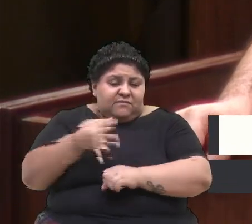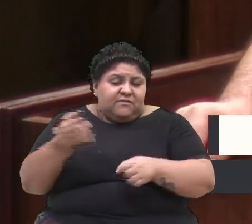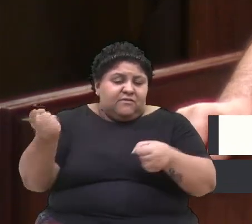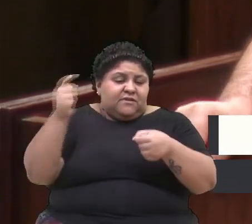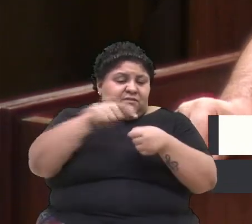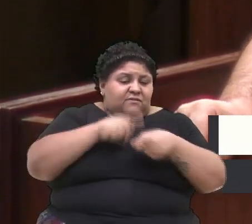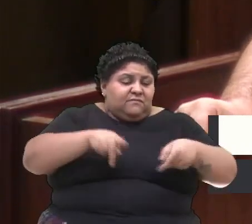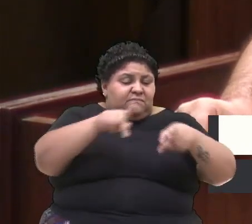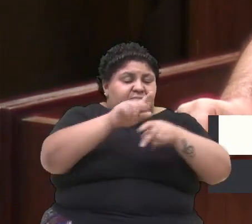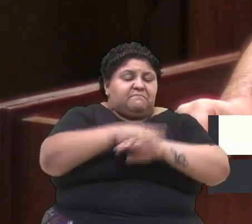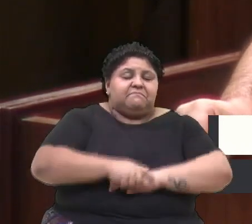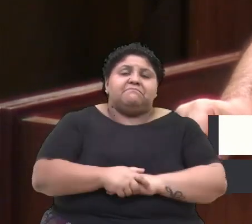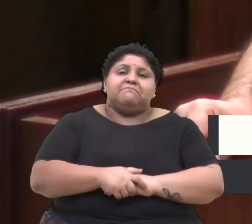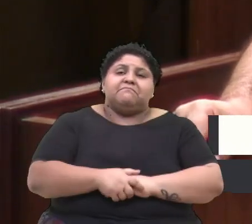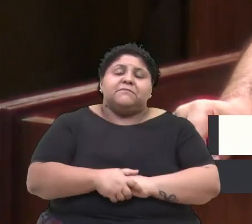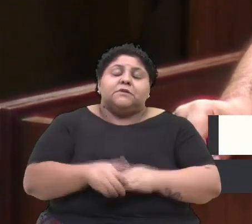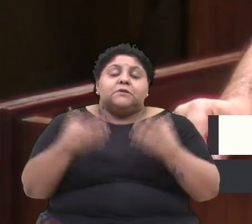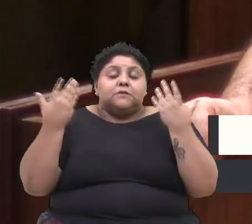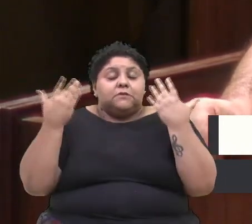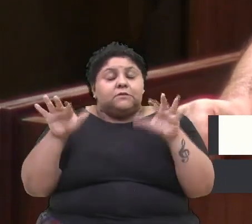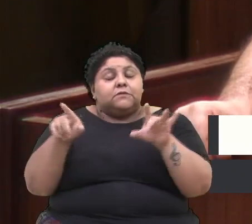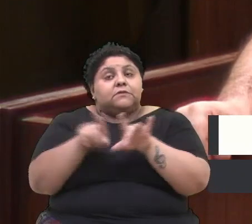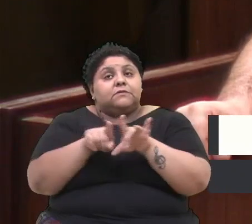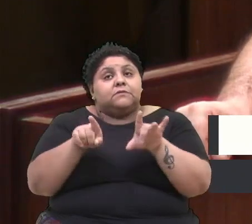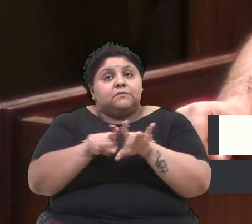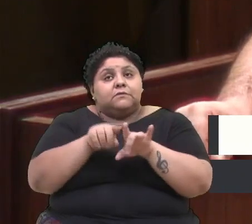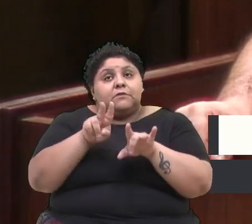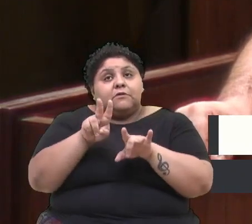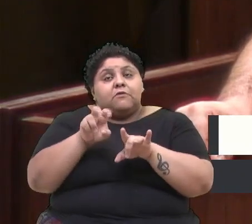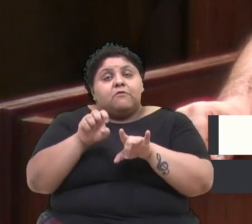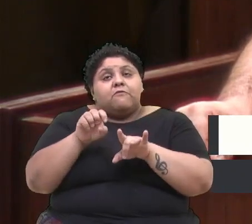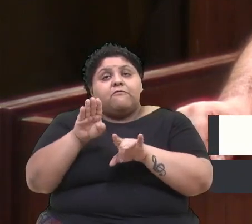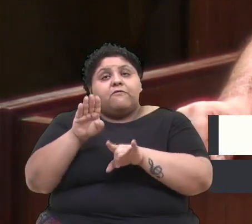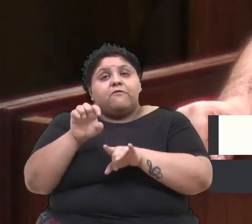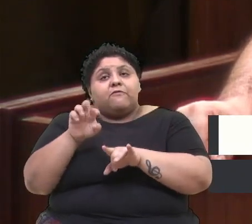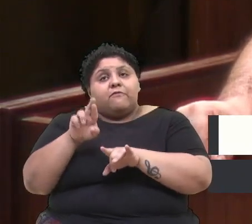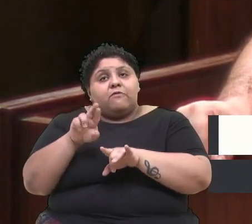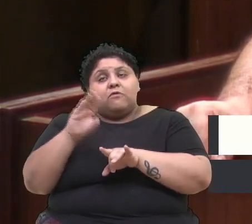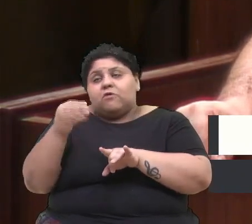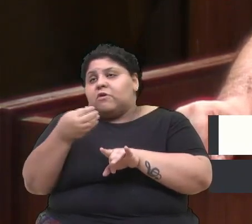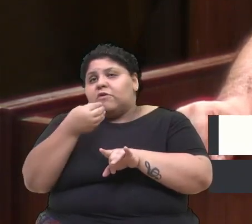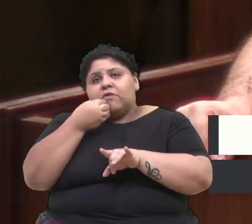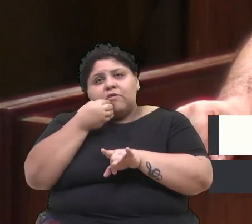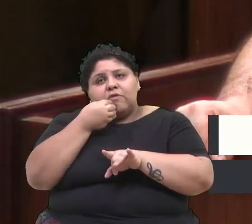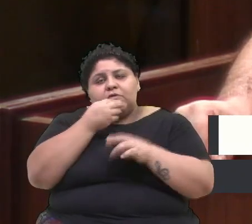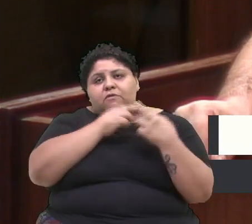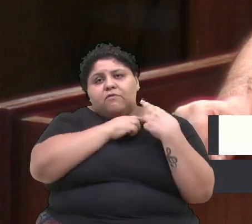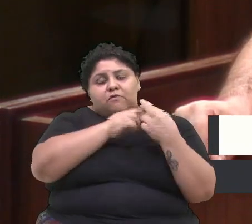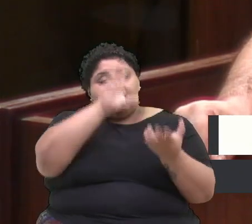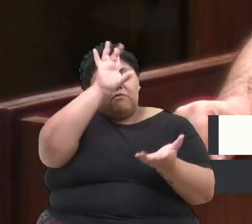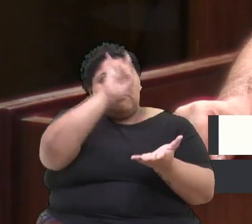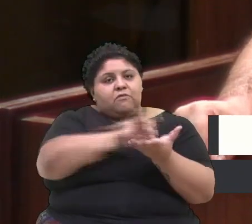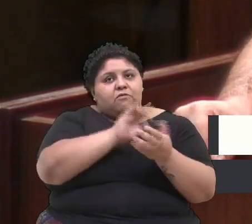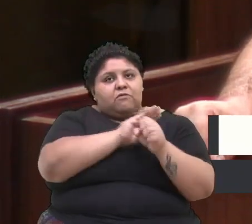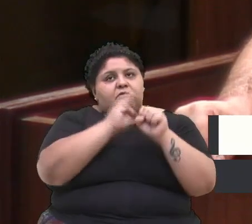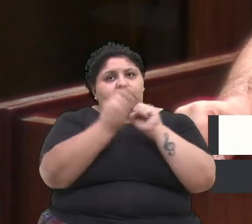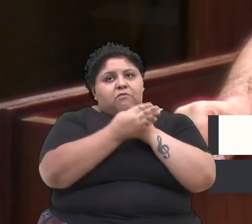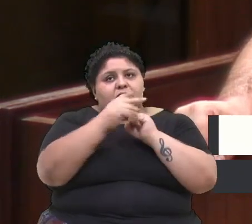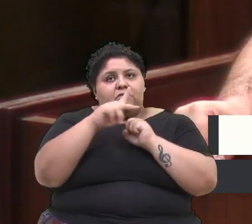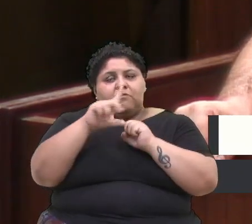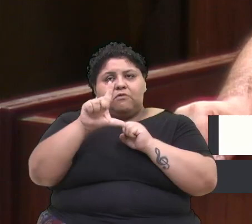população. Parabenizo mais uma vez também o Weber, que com certeza vai ser o representante oficial do bairro Planalto o ano que